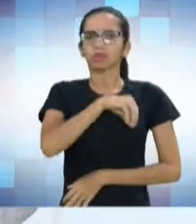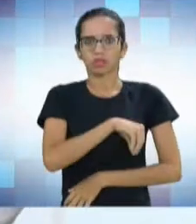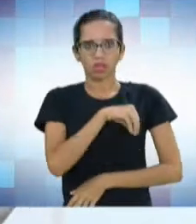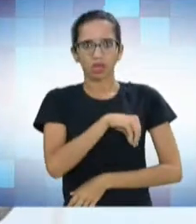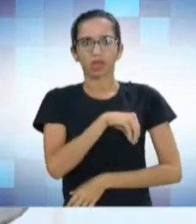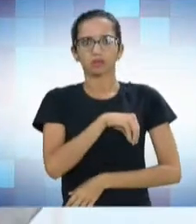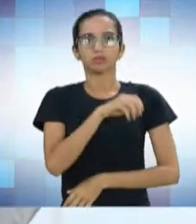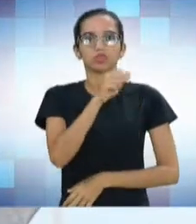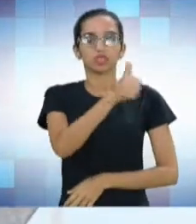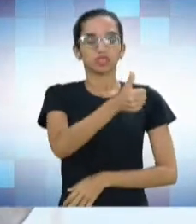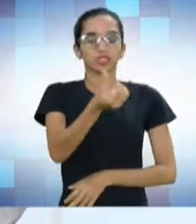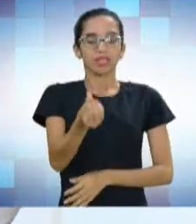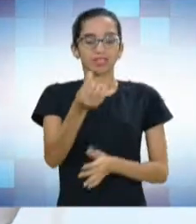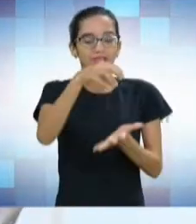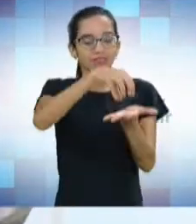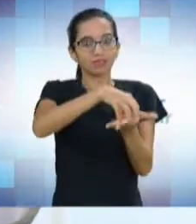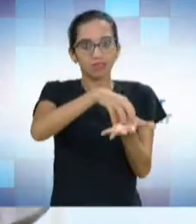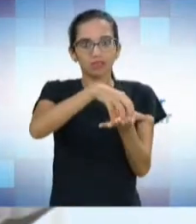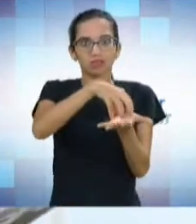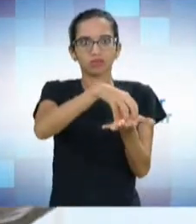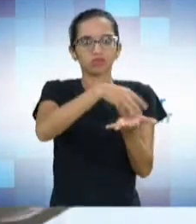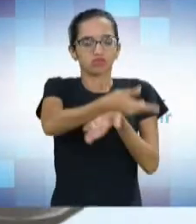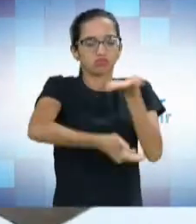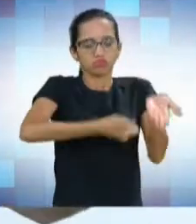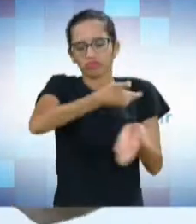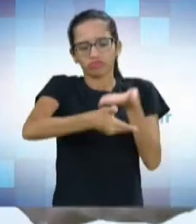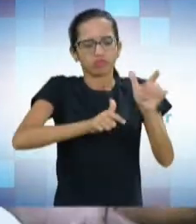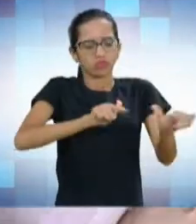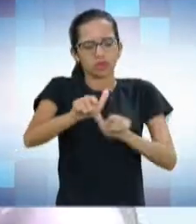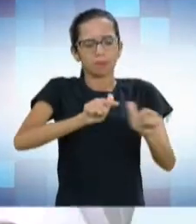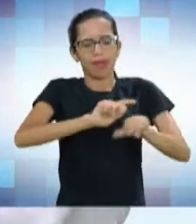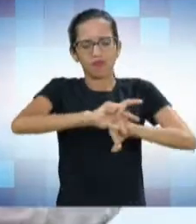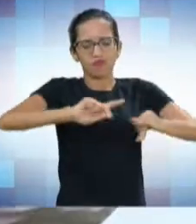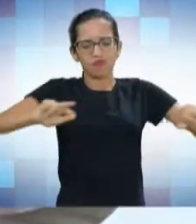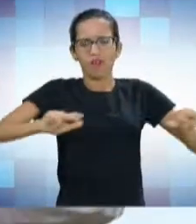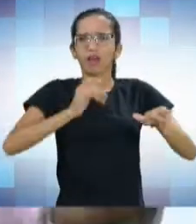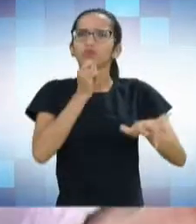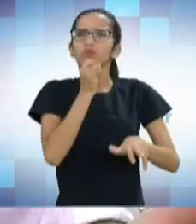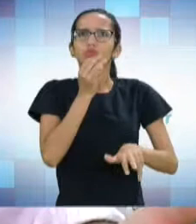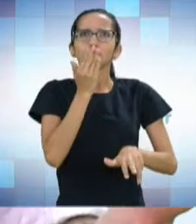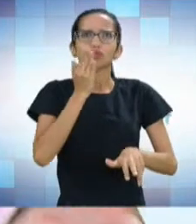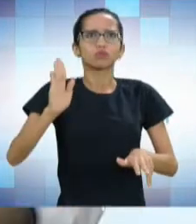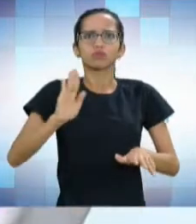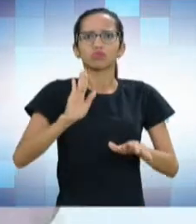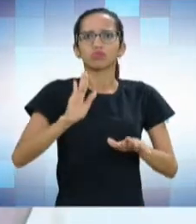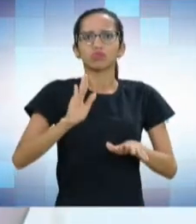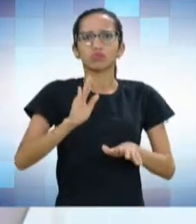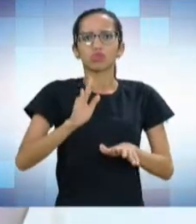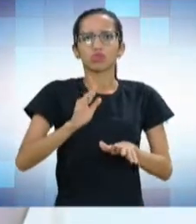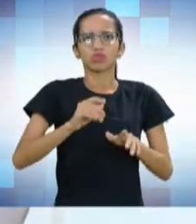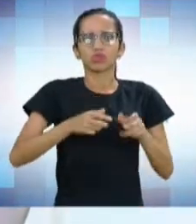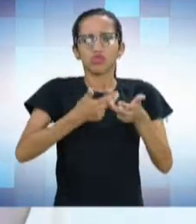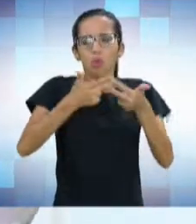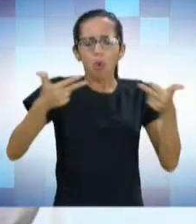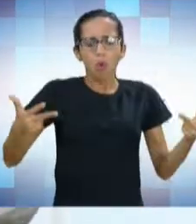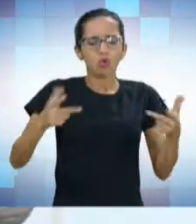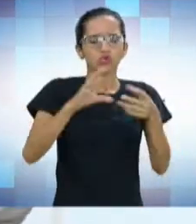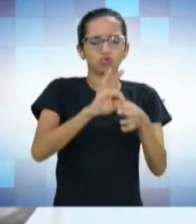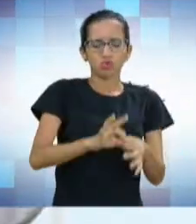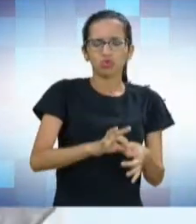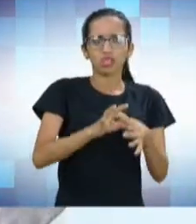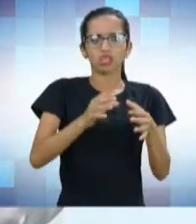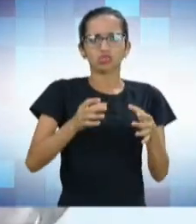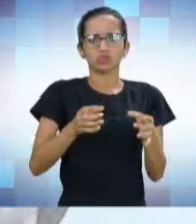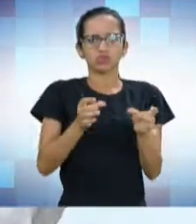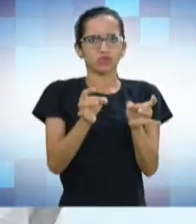cada um produzindo também diversas diversos objetos diversas peças na área de confecção é a